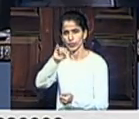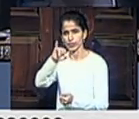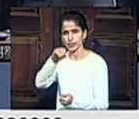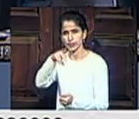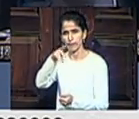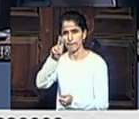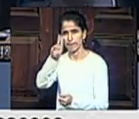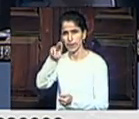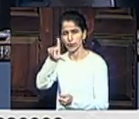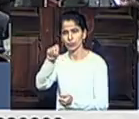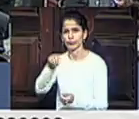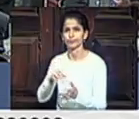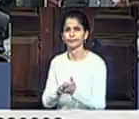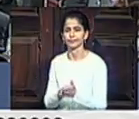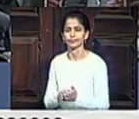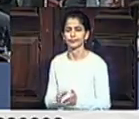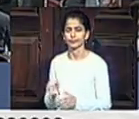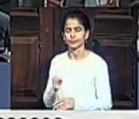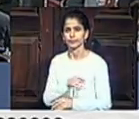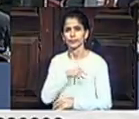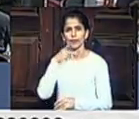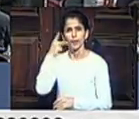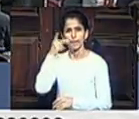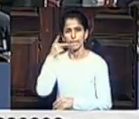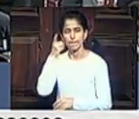Deputado Paulo Melo.